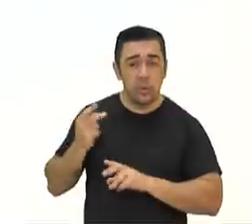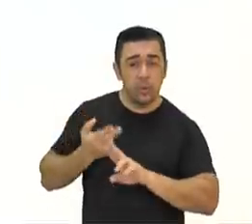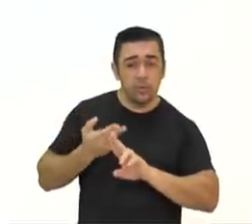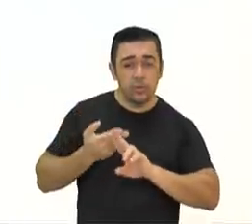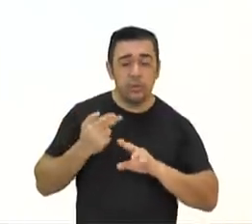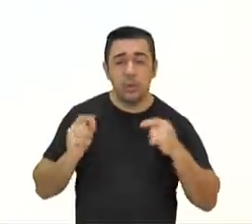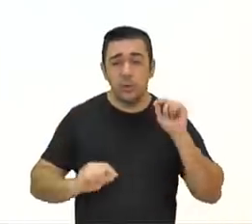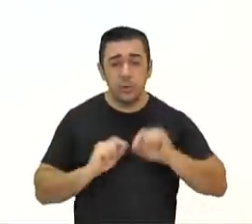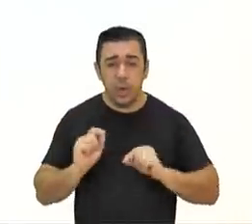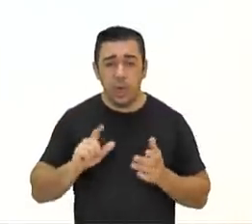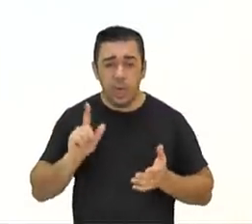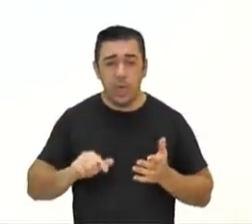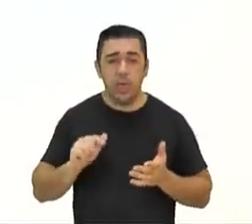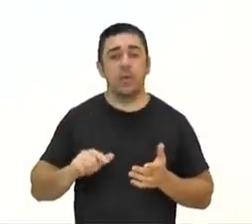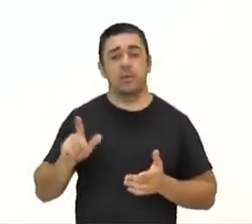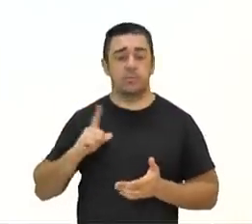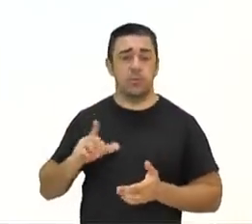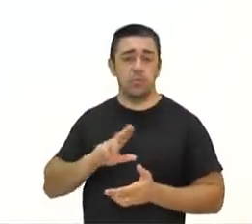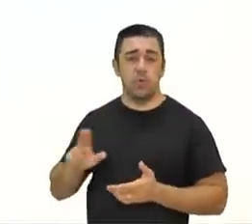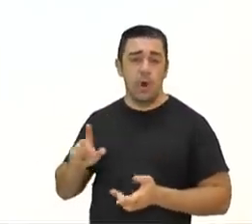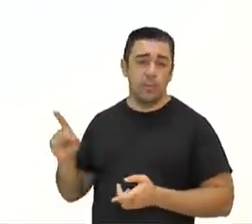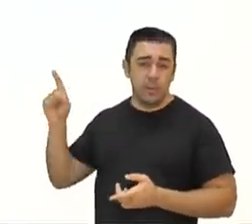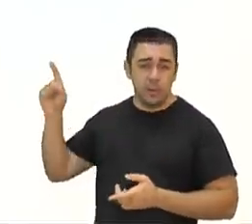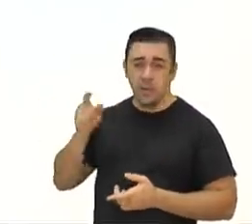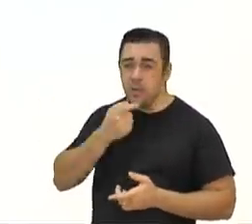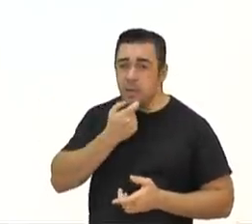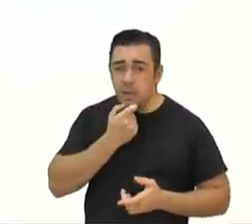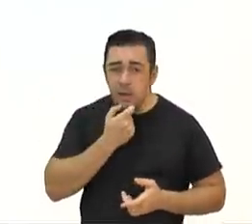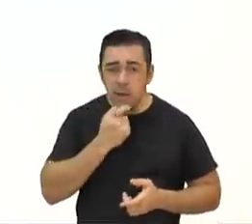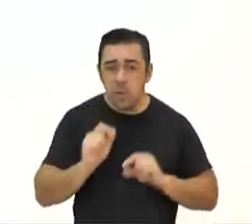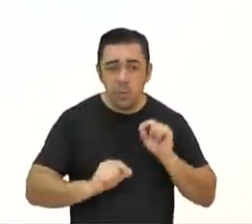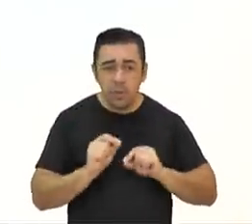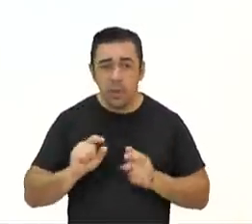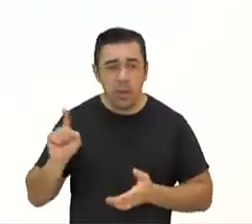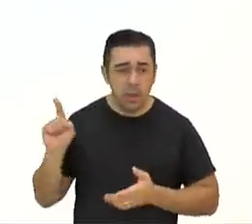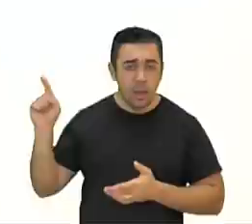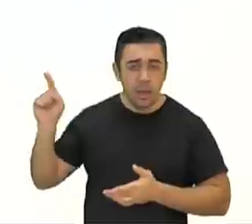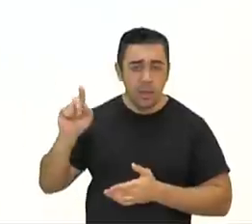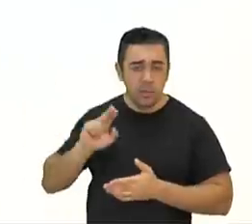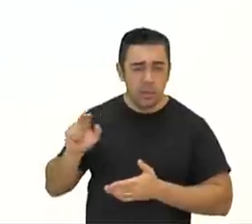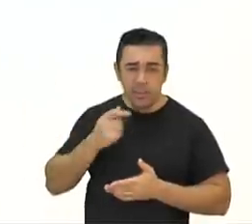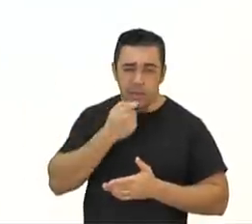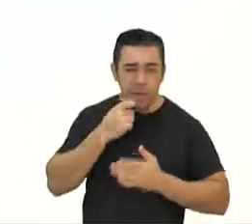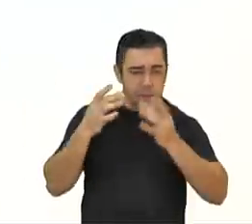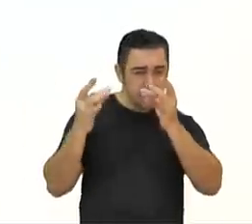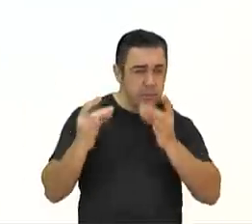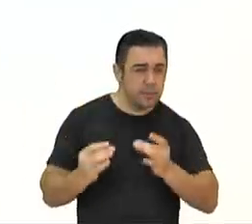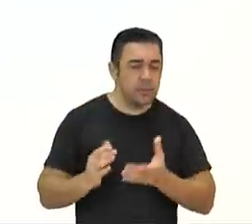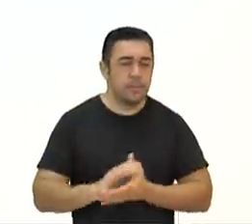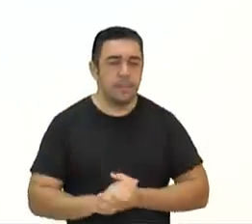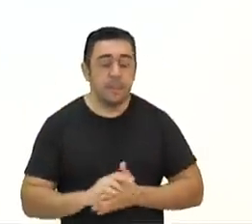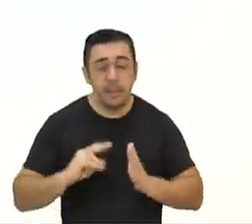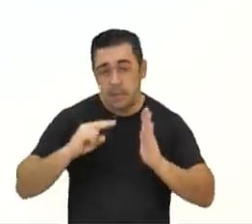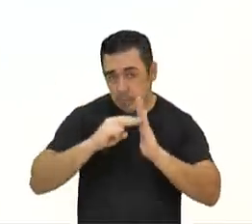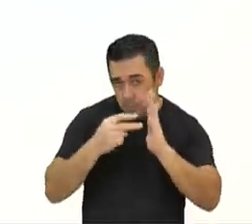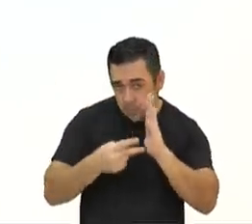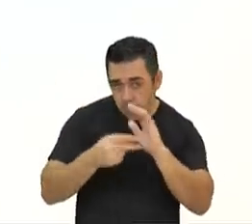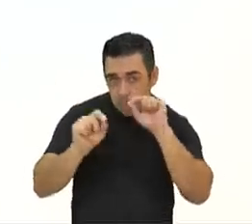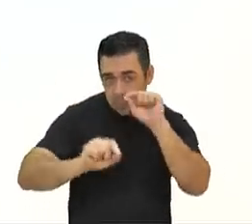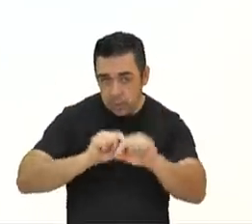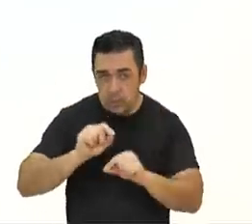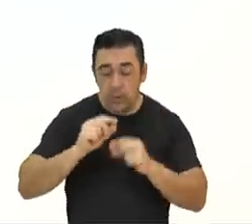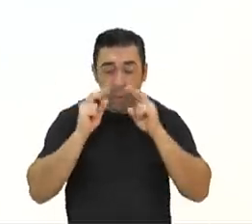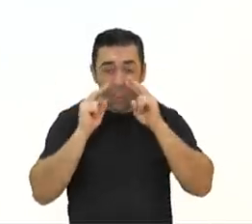utilizado ali, que a gente vai chamar de flash forward. Então, o que, que é o flash forward? Vamos ler aqui a definição. Significa olhar